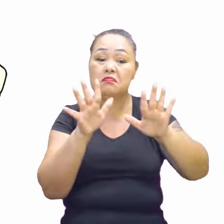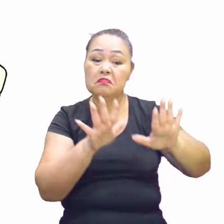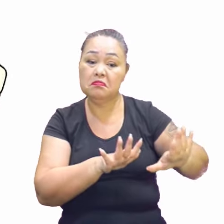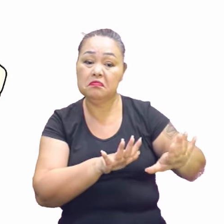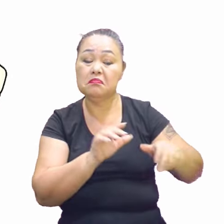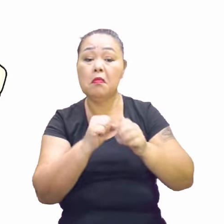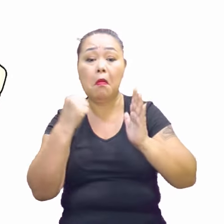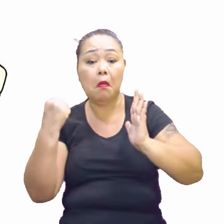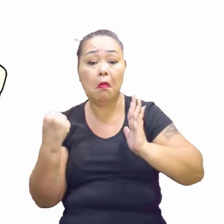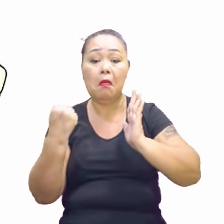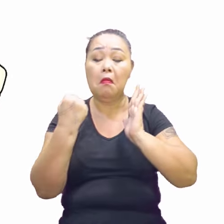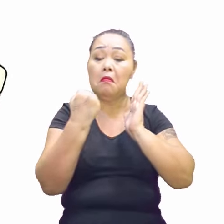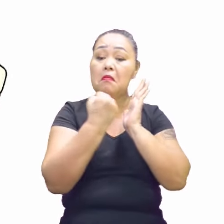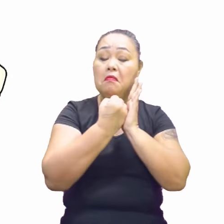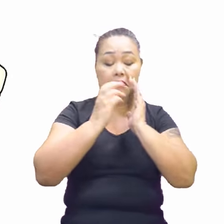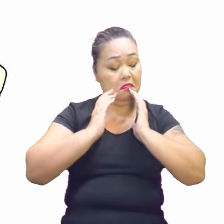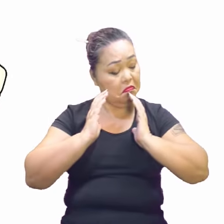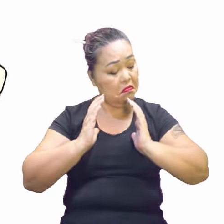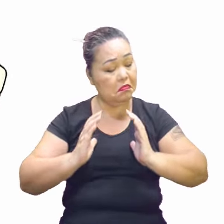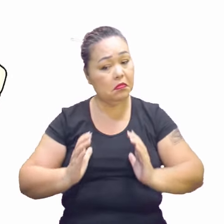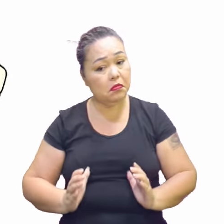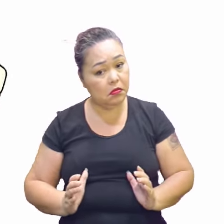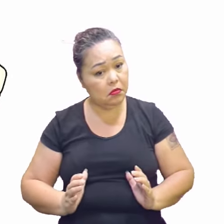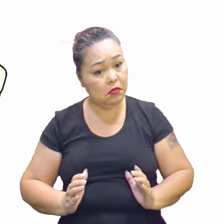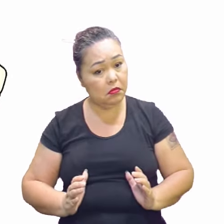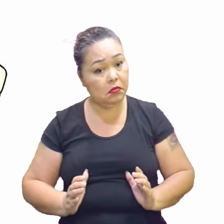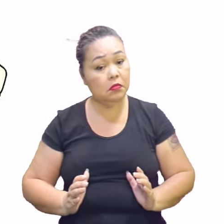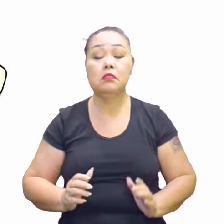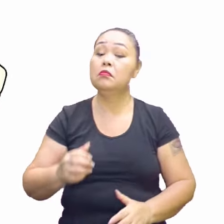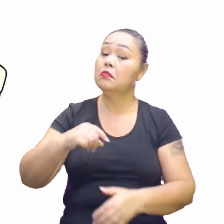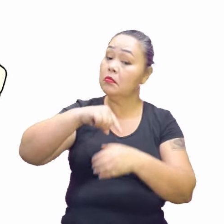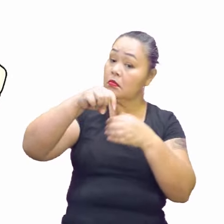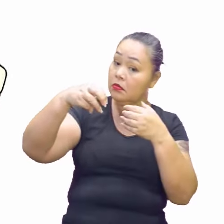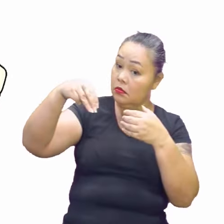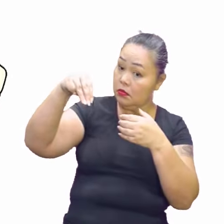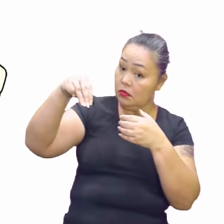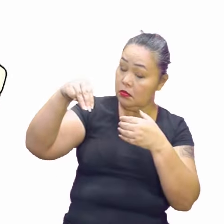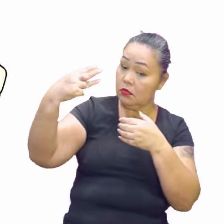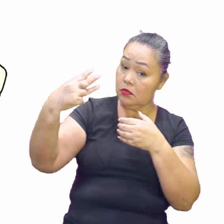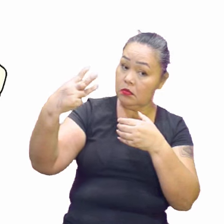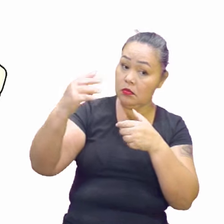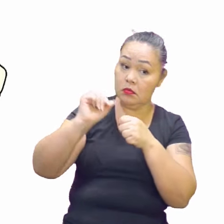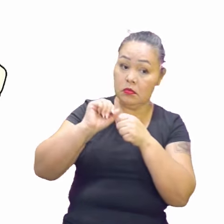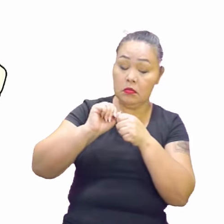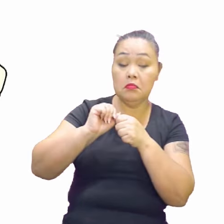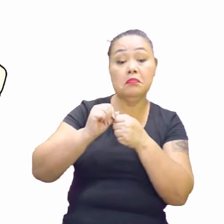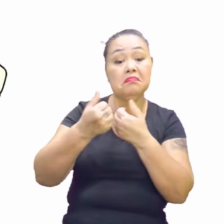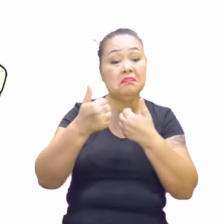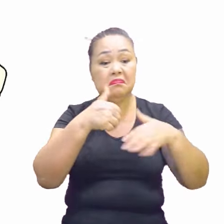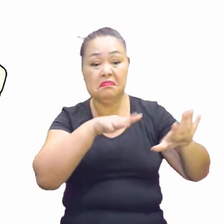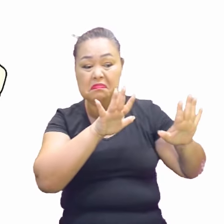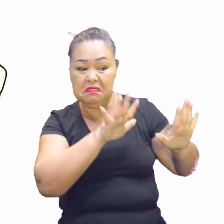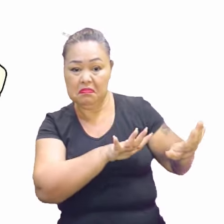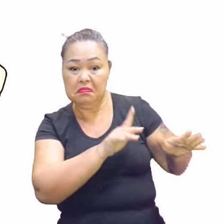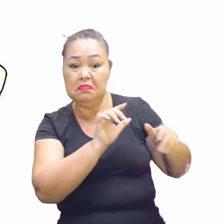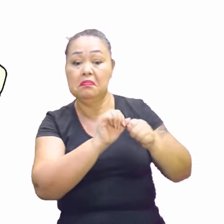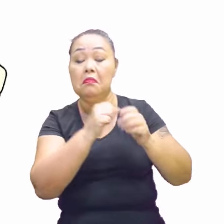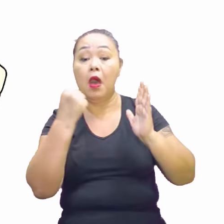marcam o seu comportamento. Olha aqui, terceira pessoa. E descaso e